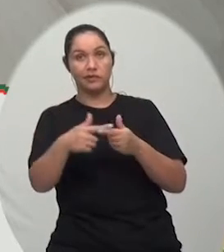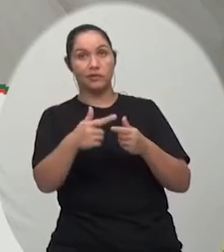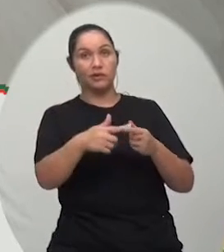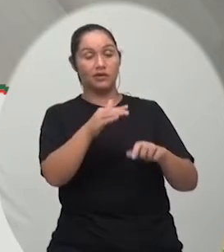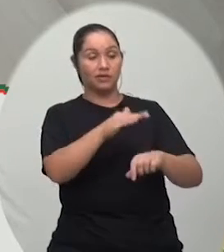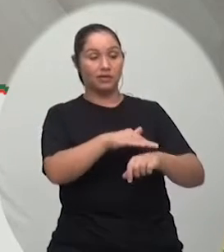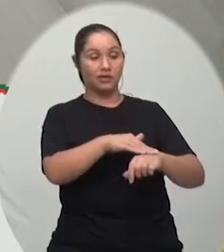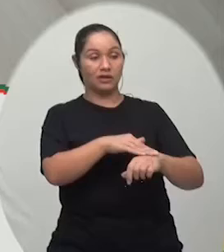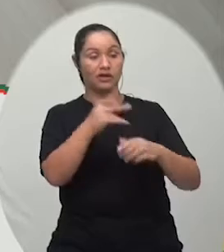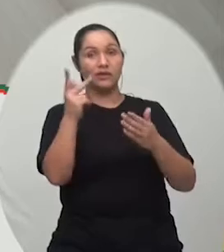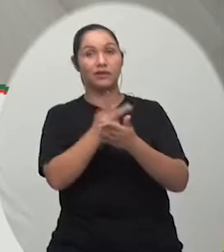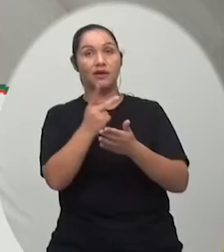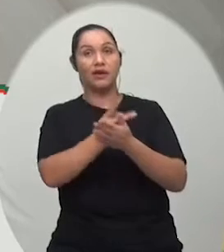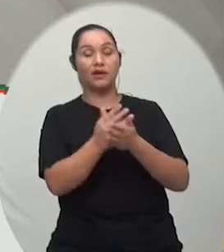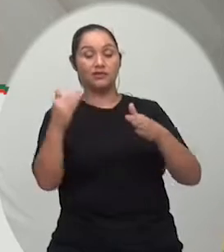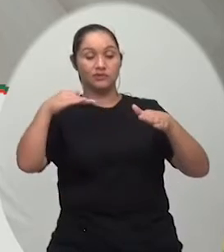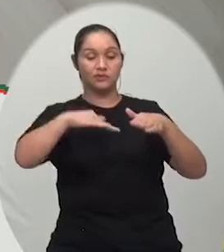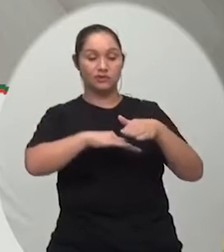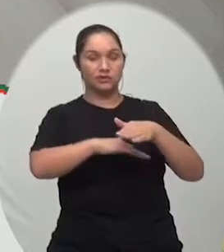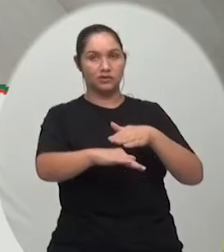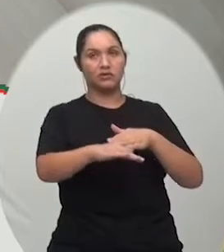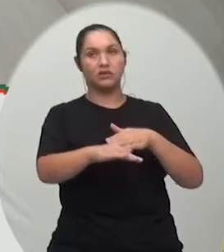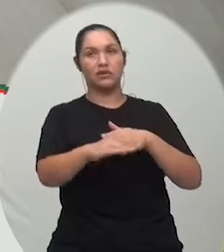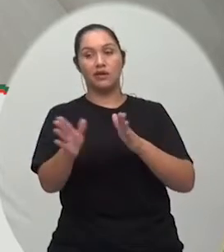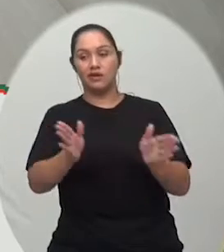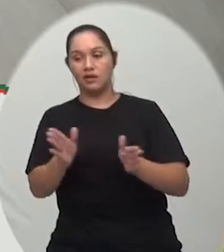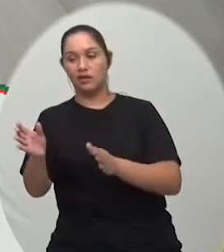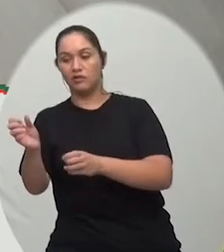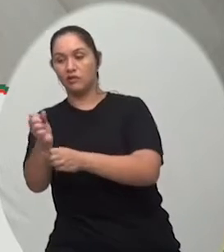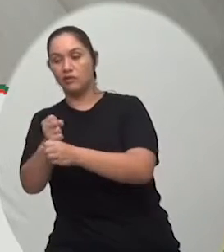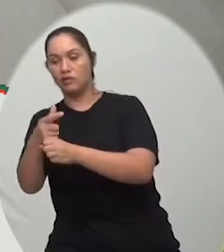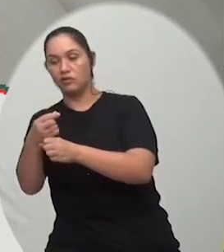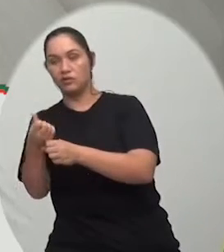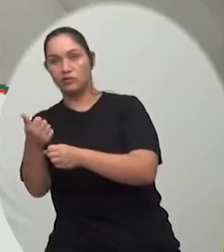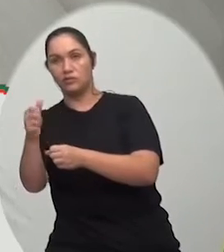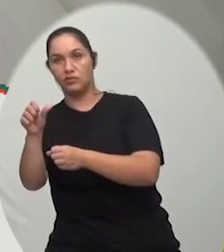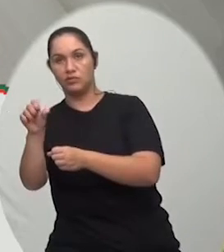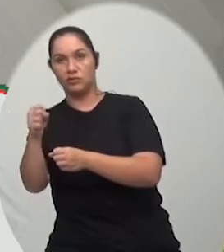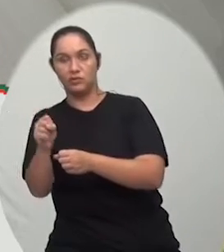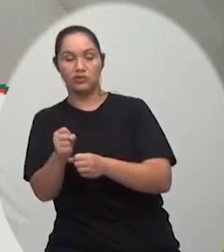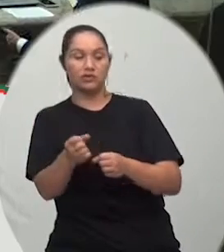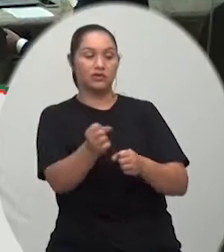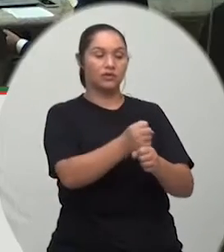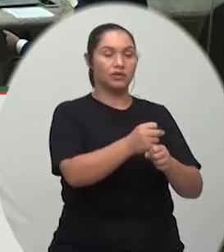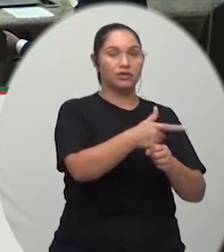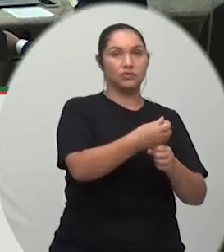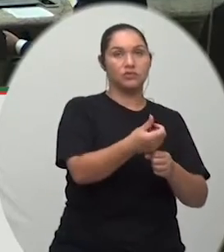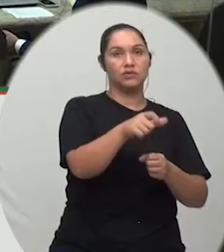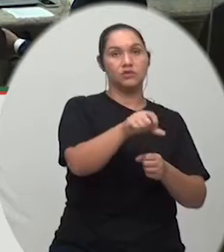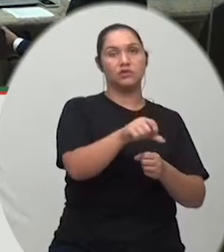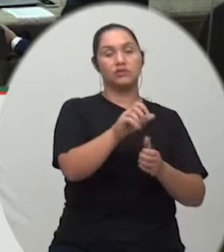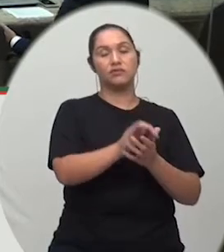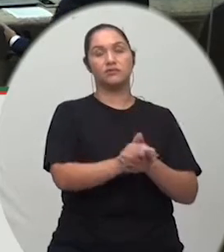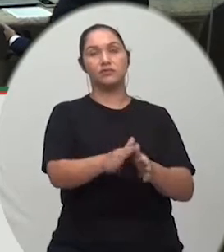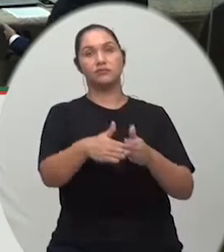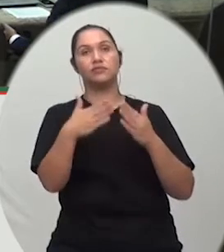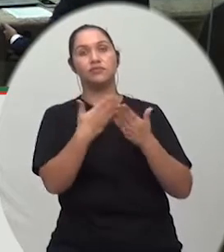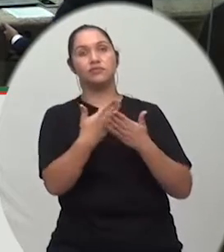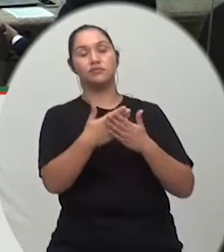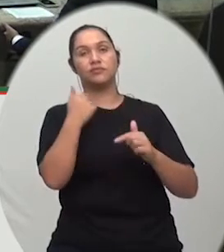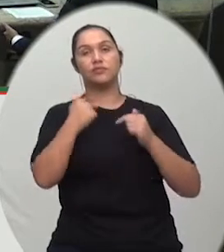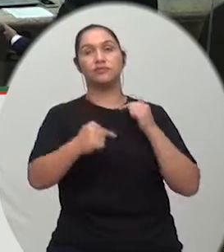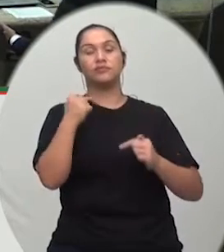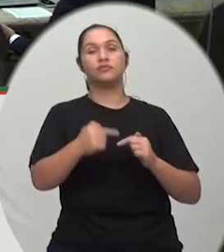não permitidos nesses locais nos anos de 2018 e 2019? O requerimento está